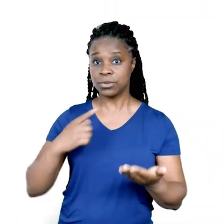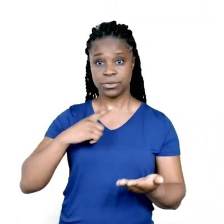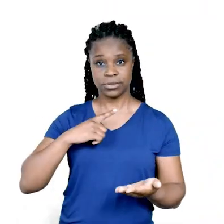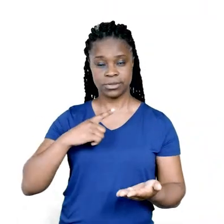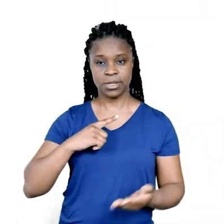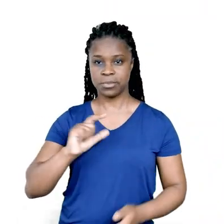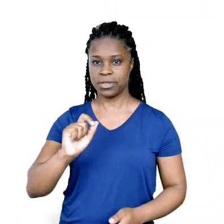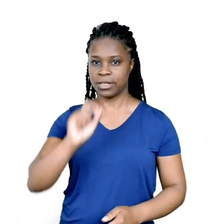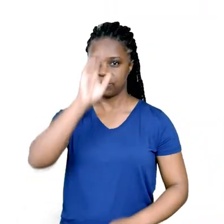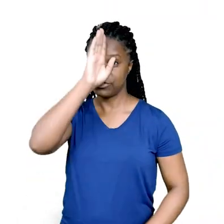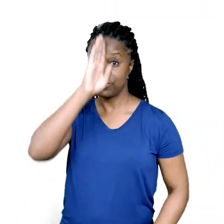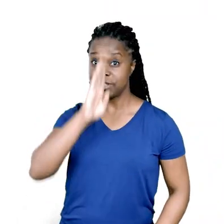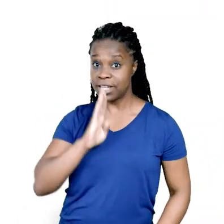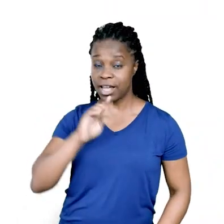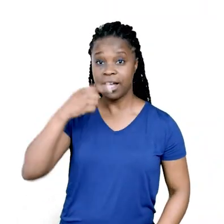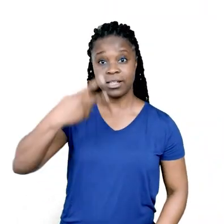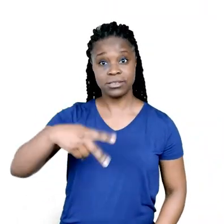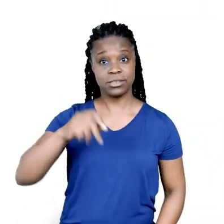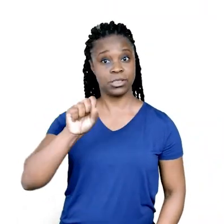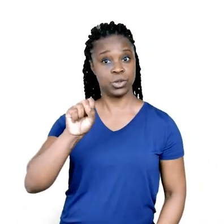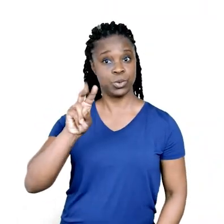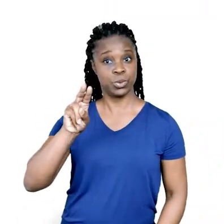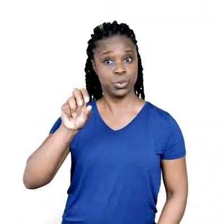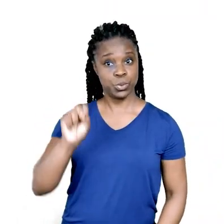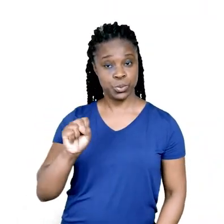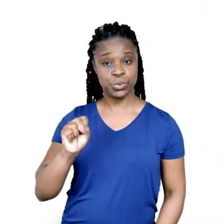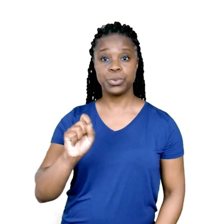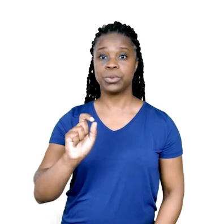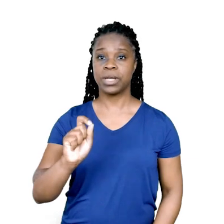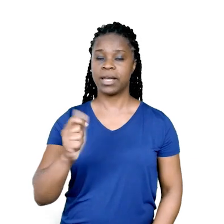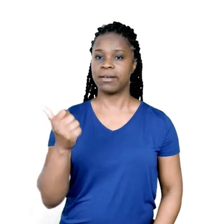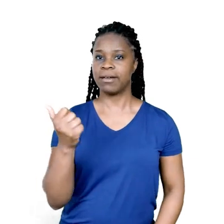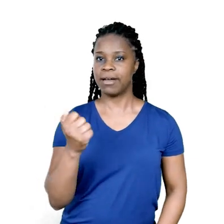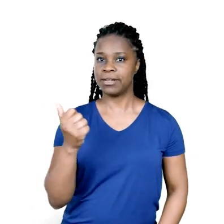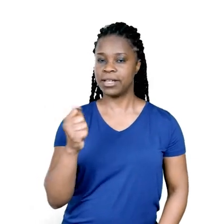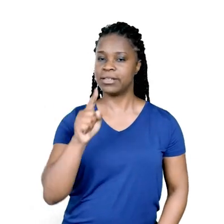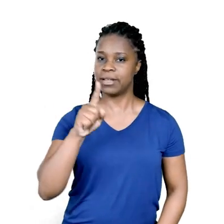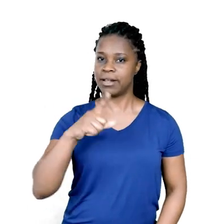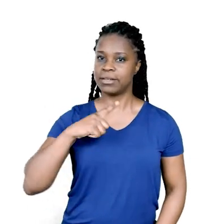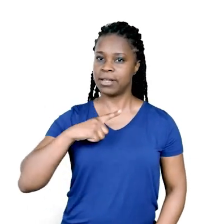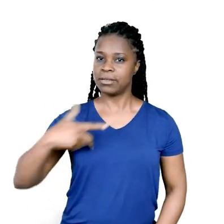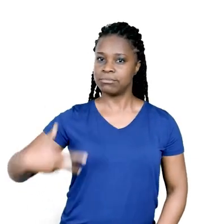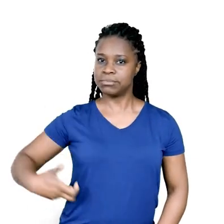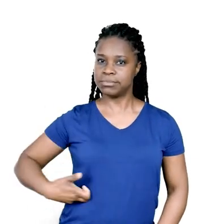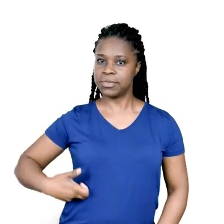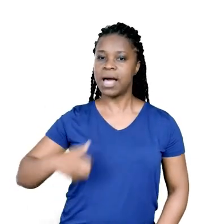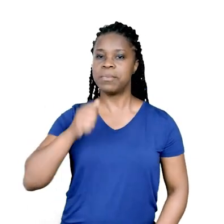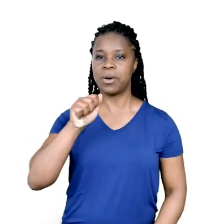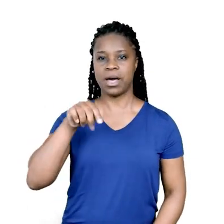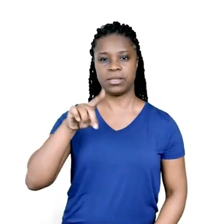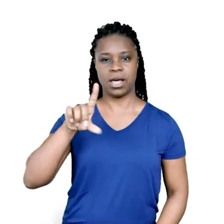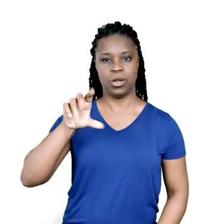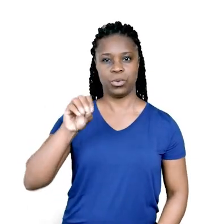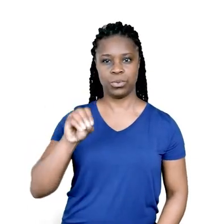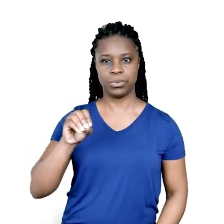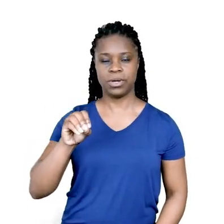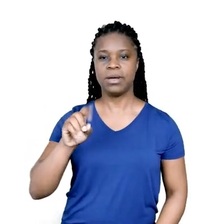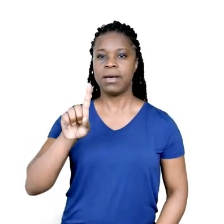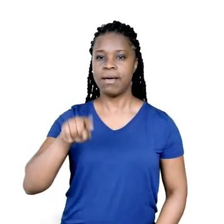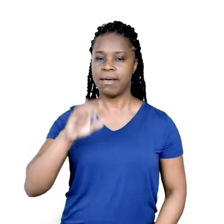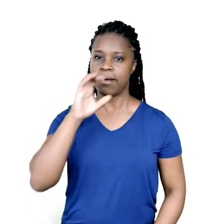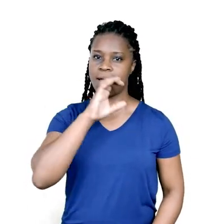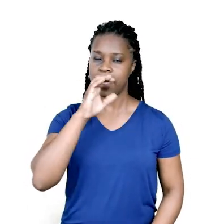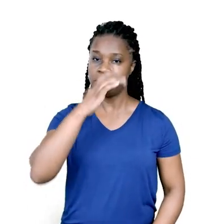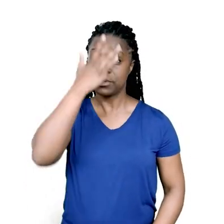temos disponível gratuitamente no Sistema Único de Saúde a caneta com insulina análoga de ação rápida